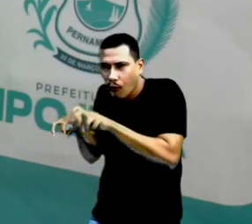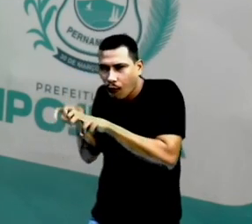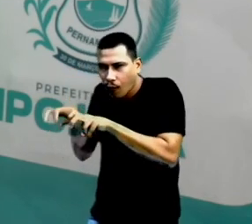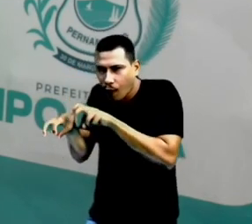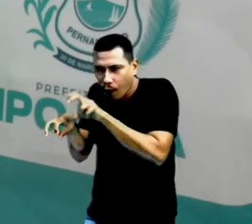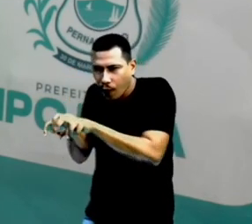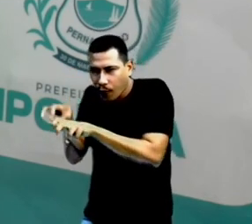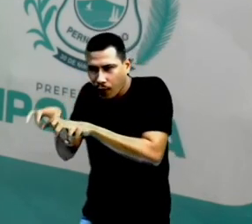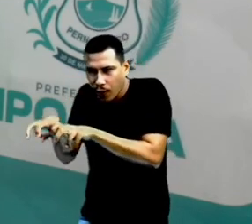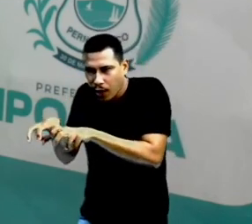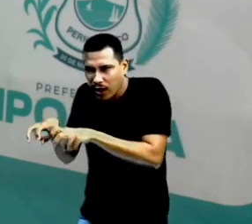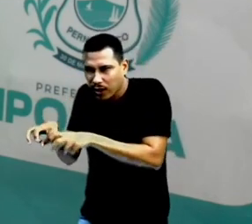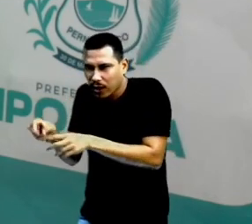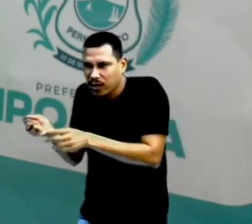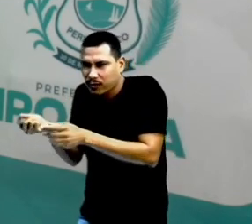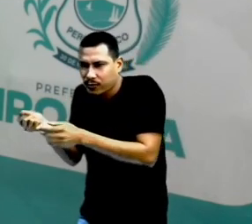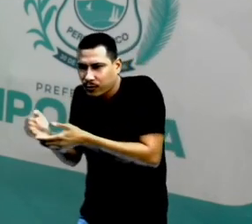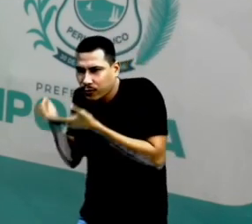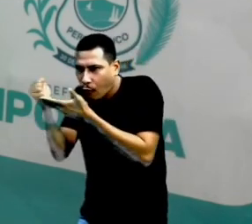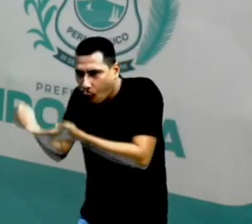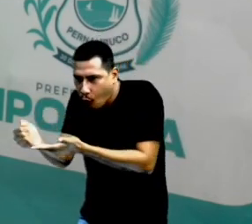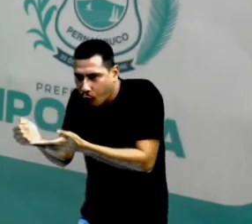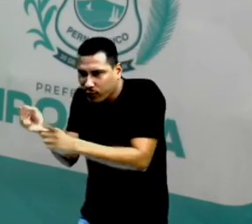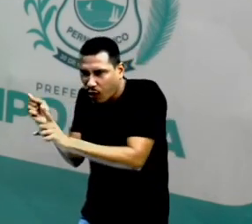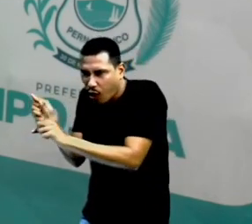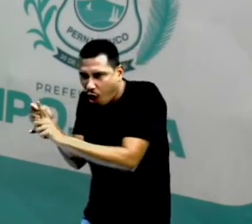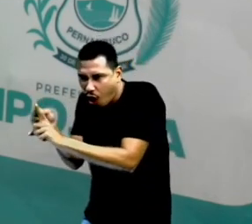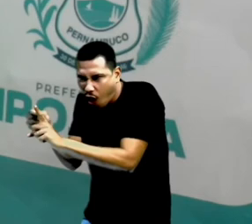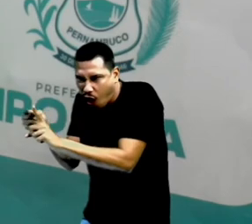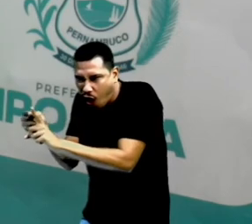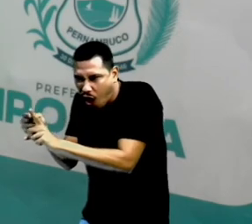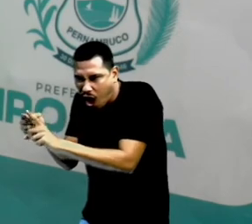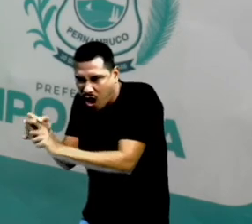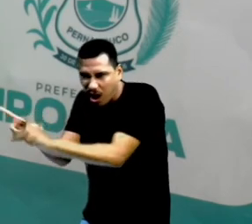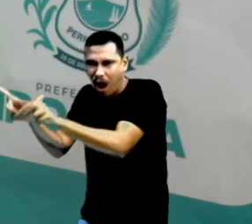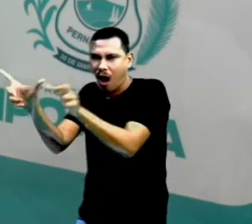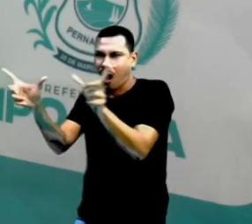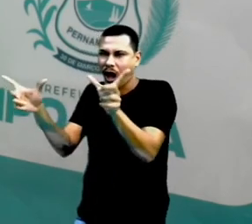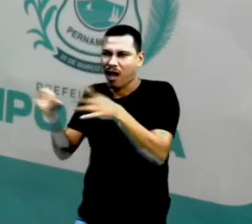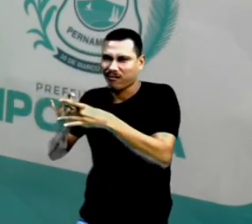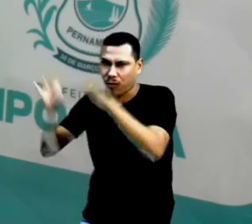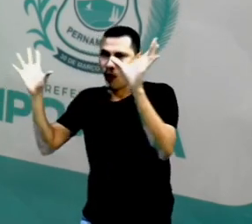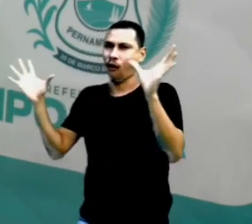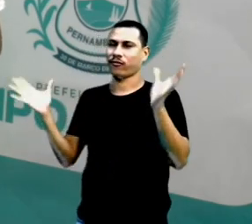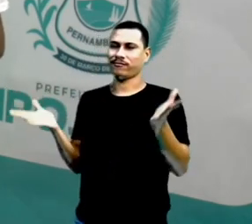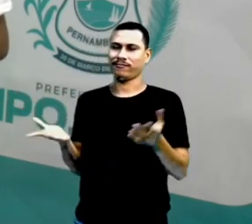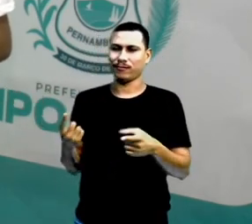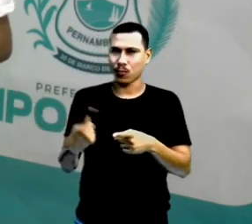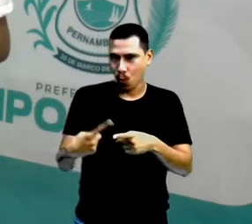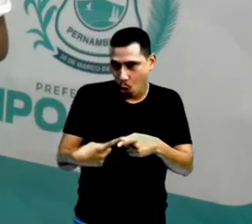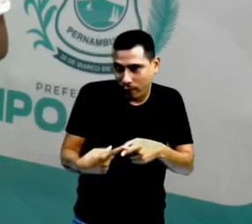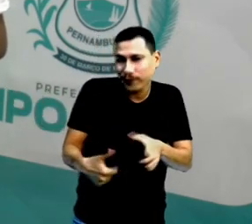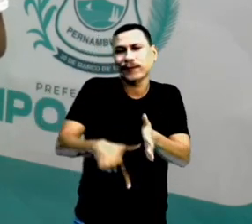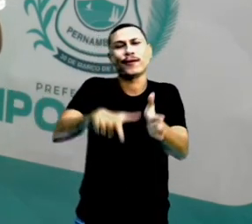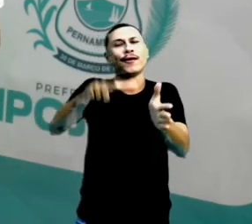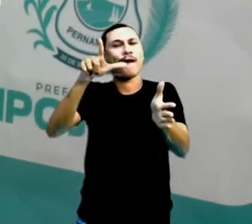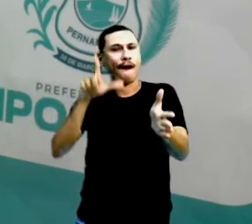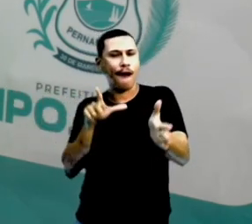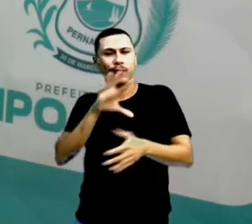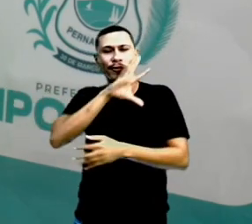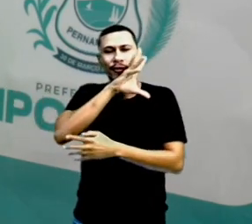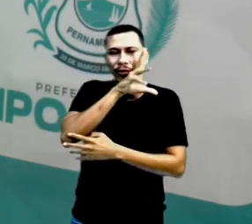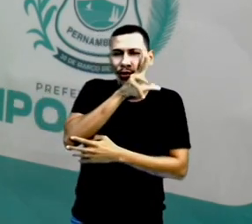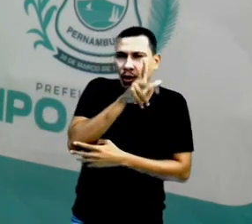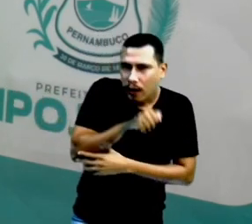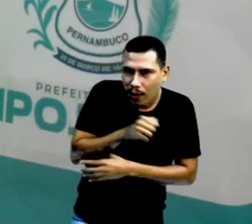inofensivo rato o ajudou, porque ele havia também sido ajudado